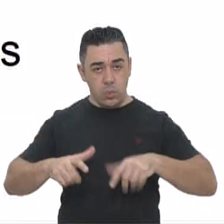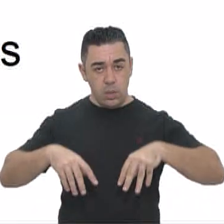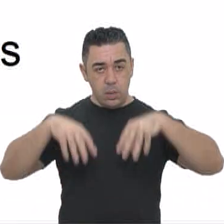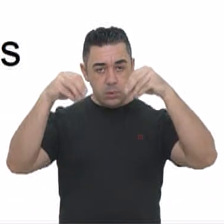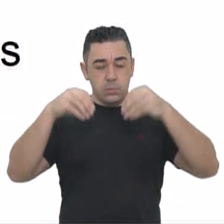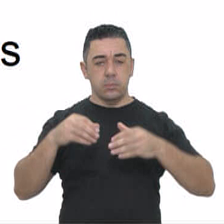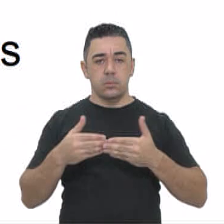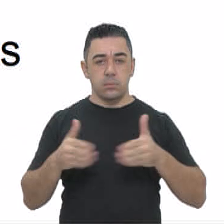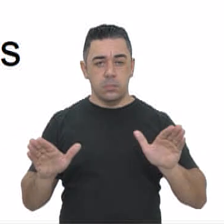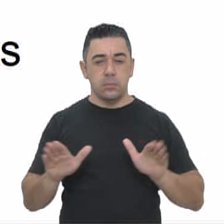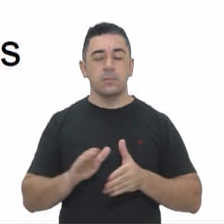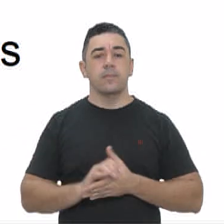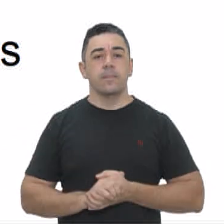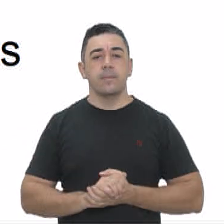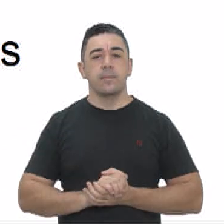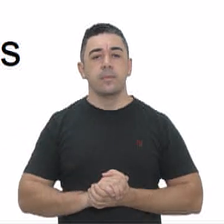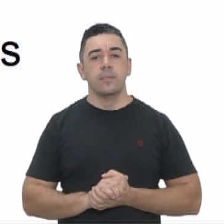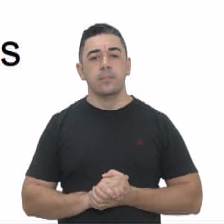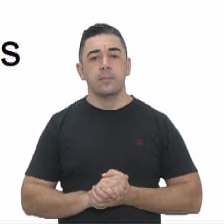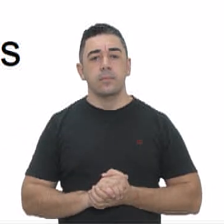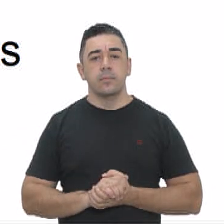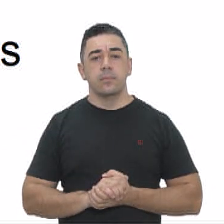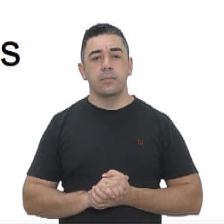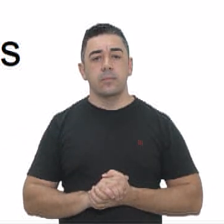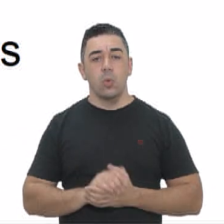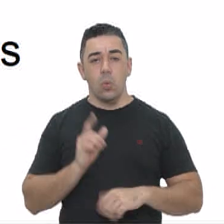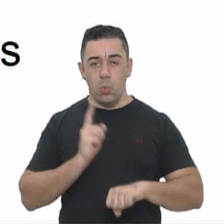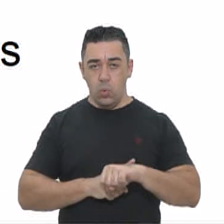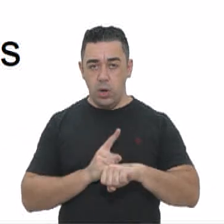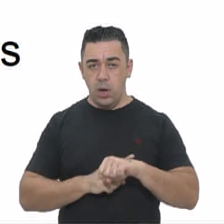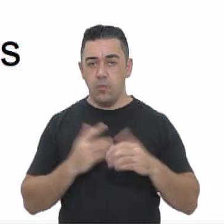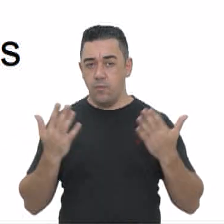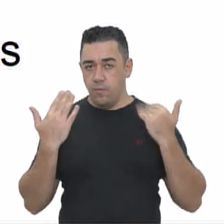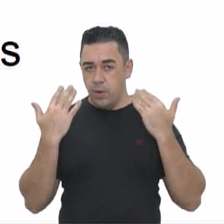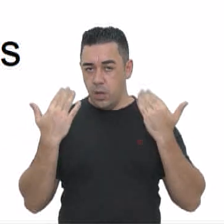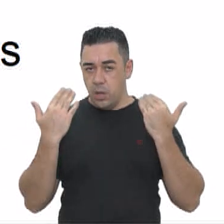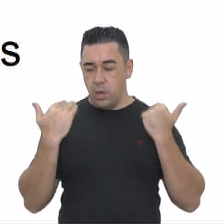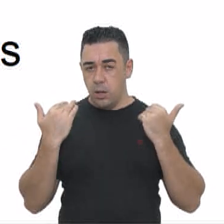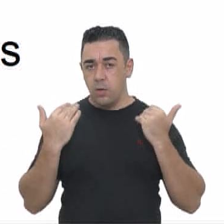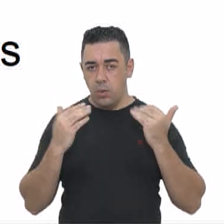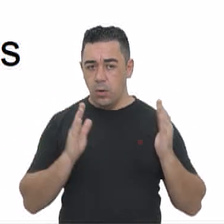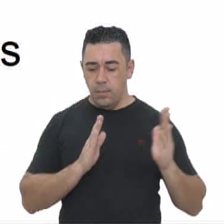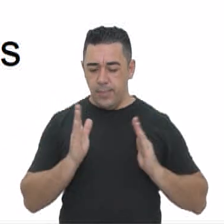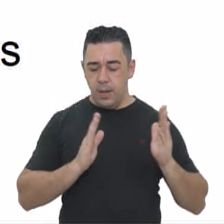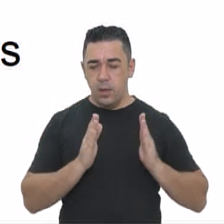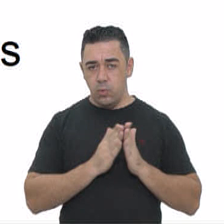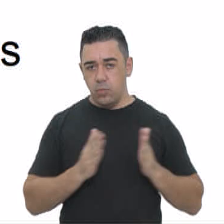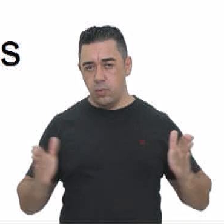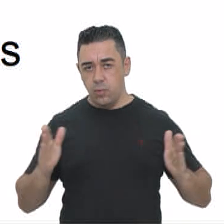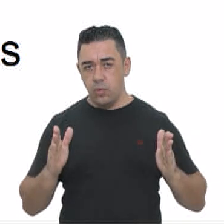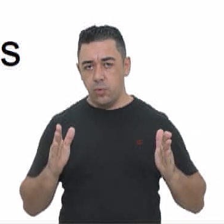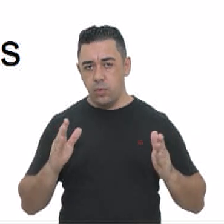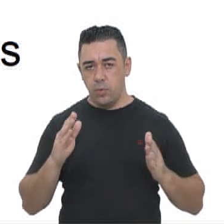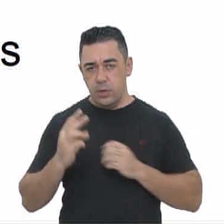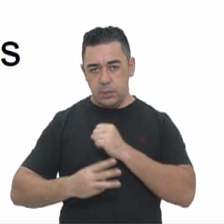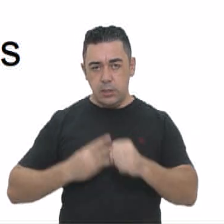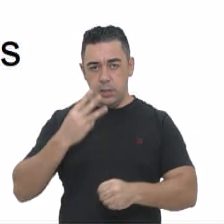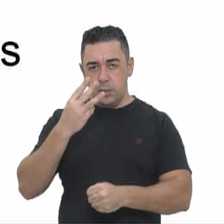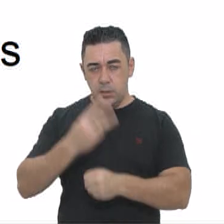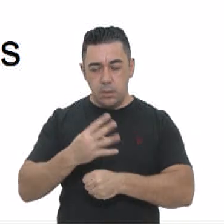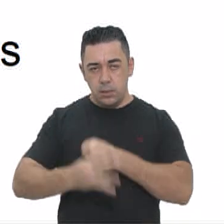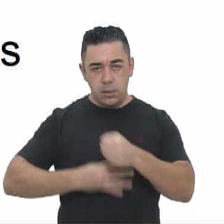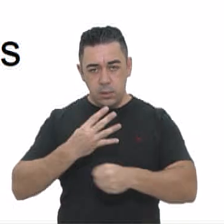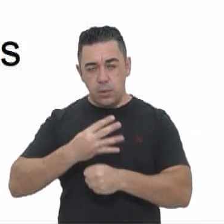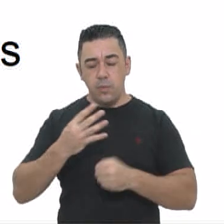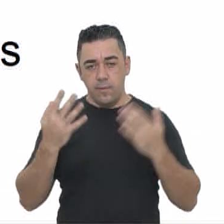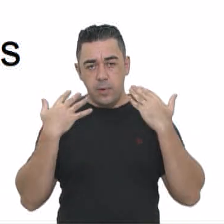Em verano, ou seja, horário de verão, né? Em período de verão aí, tá?